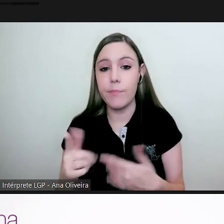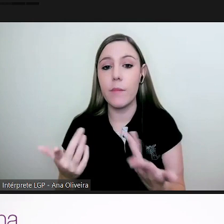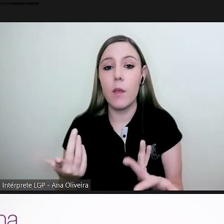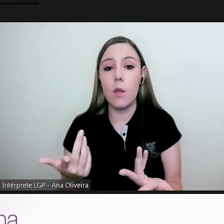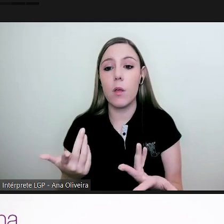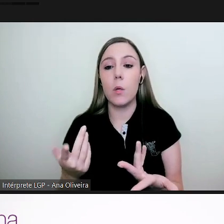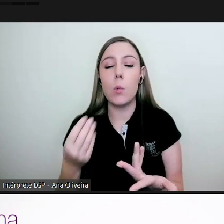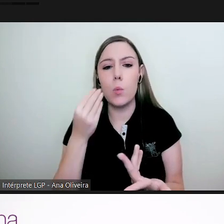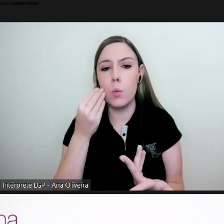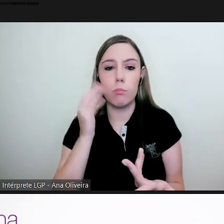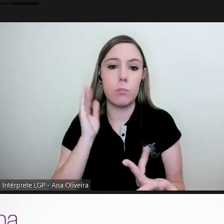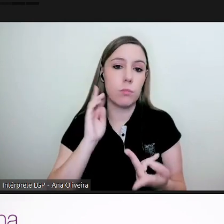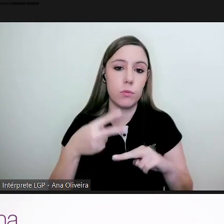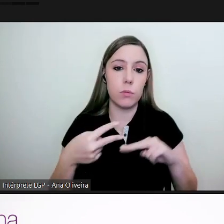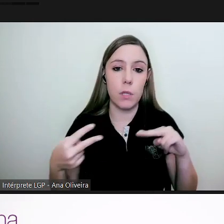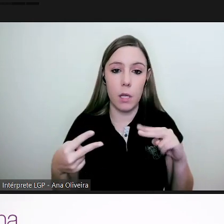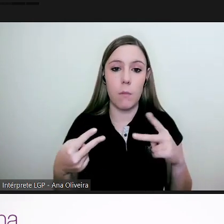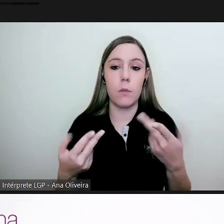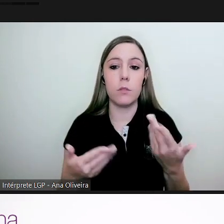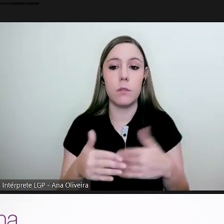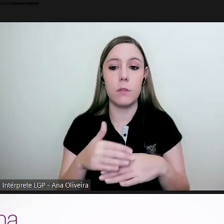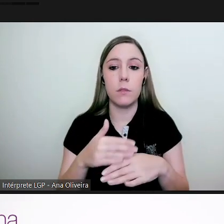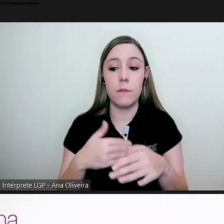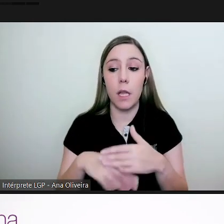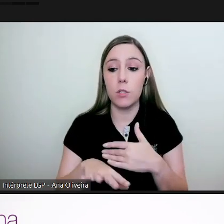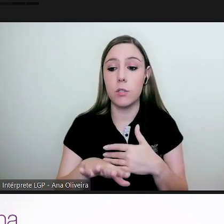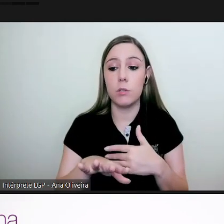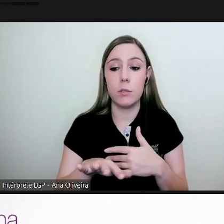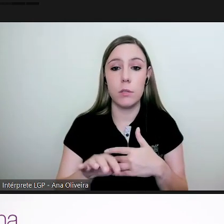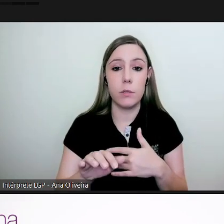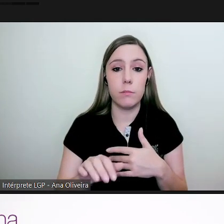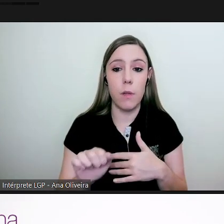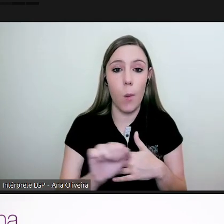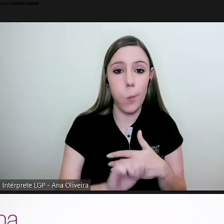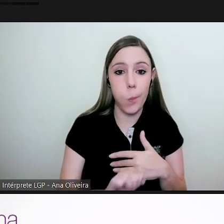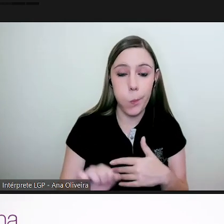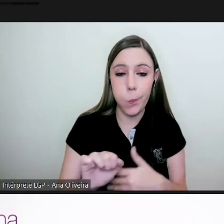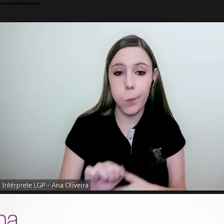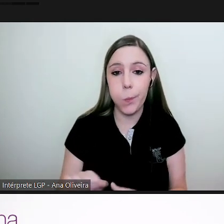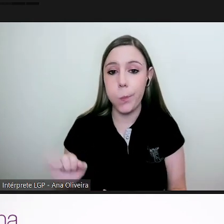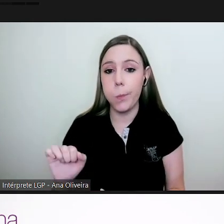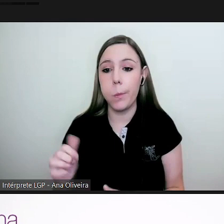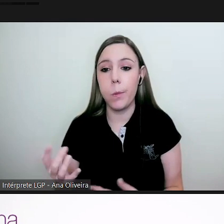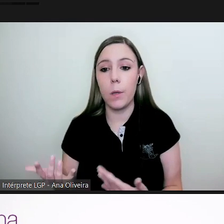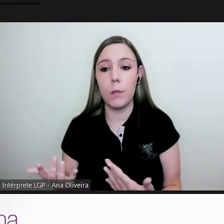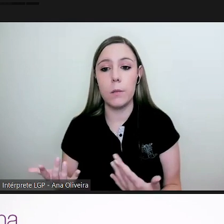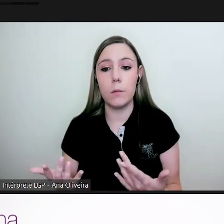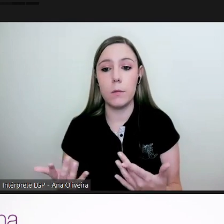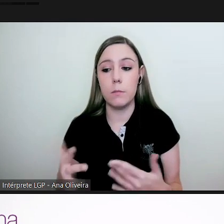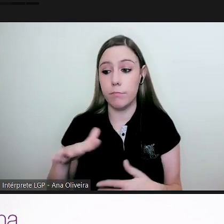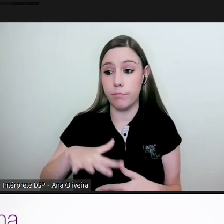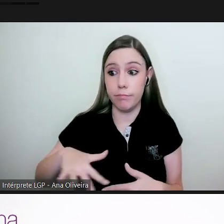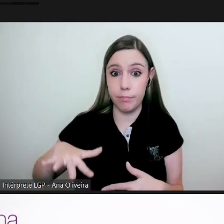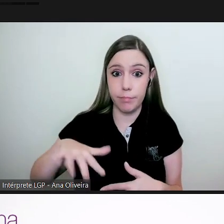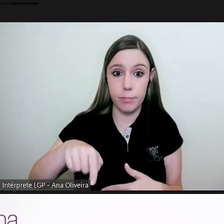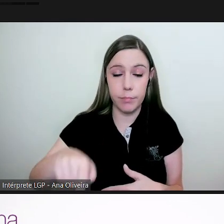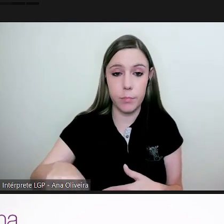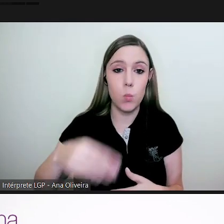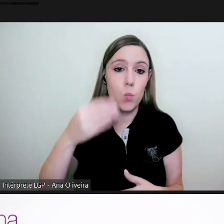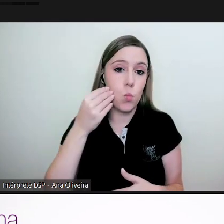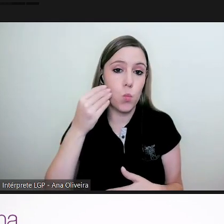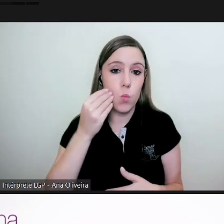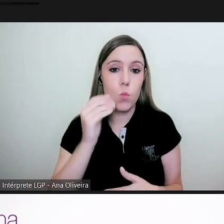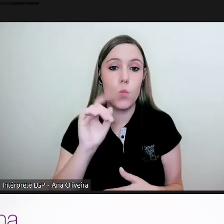autarquias procedem à limpeza em auxílio dos territórios,